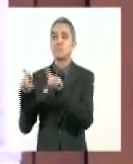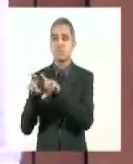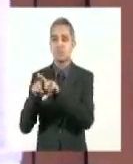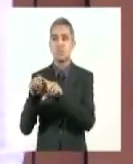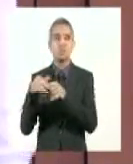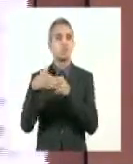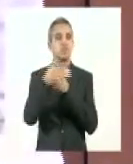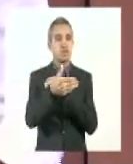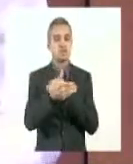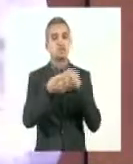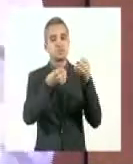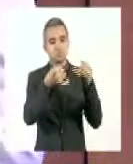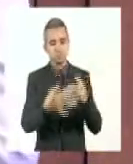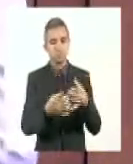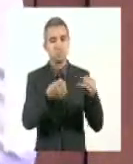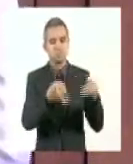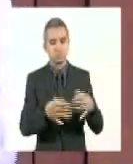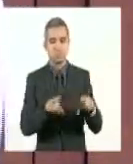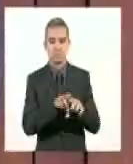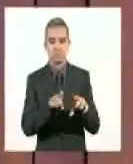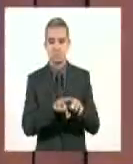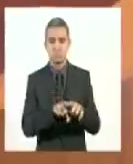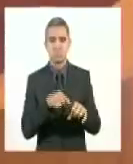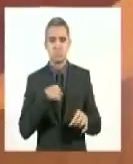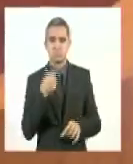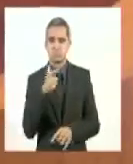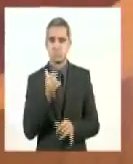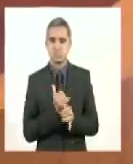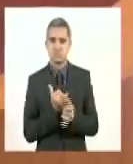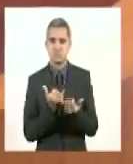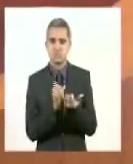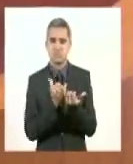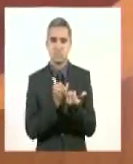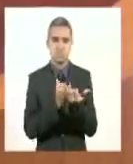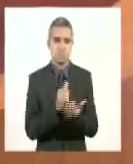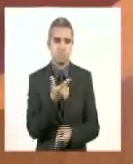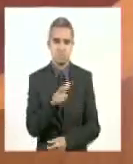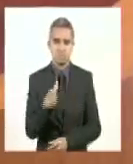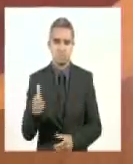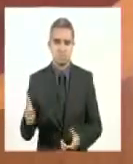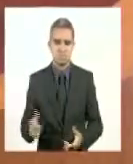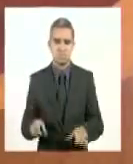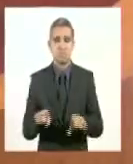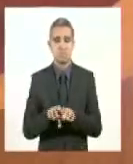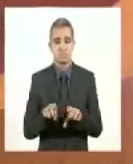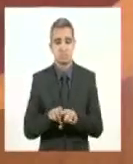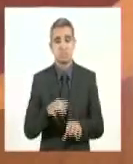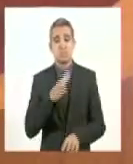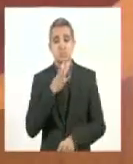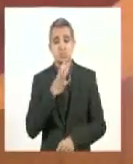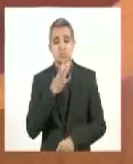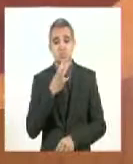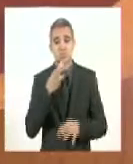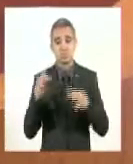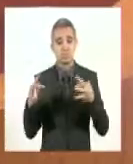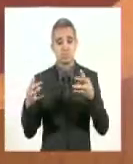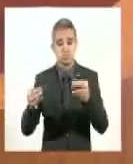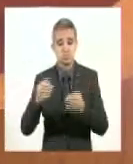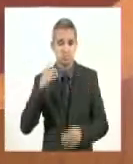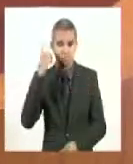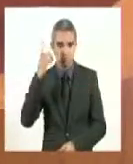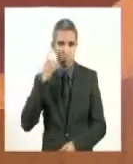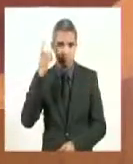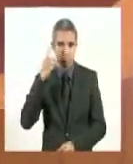daqui. Aqui nessa Assembleia, conheço a maioria dos deputados que sempre tiveram presentes no